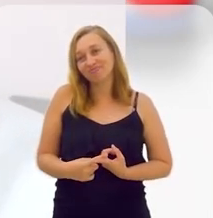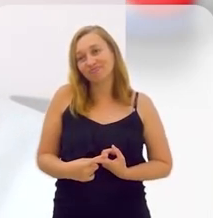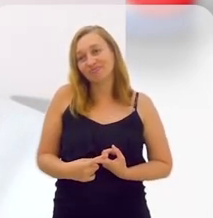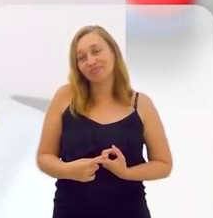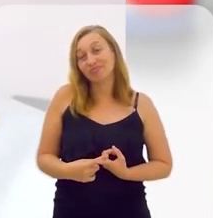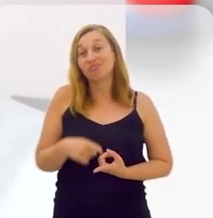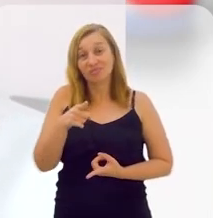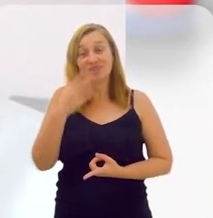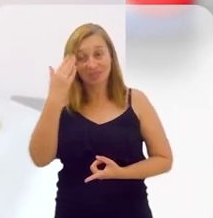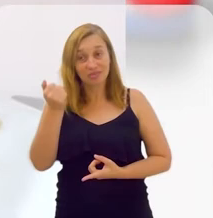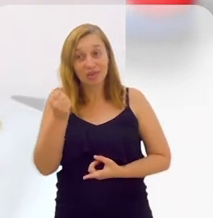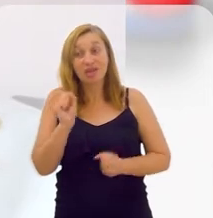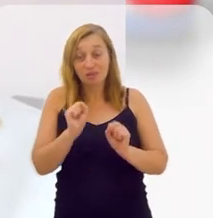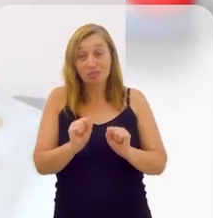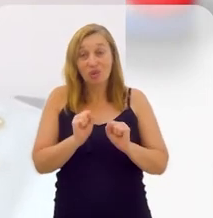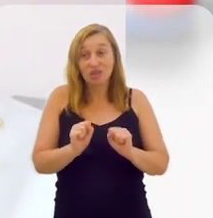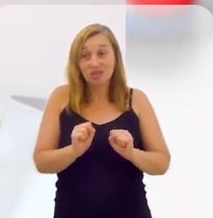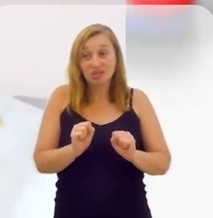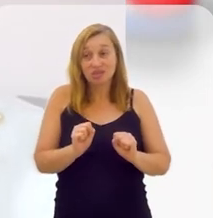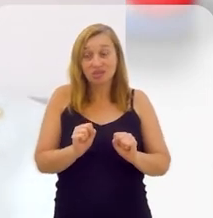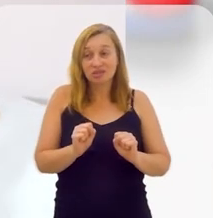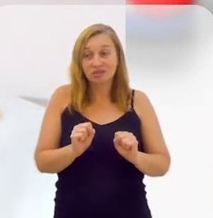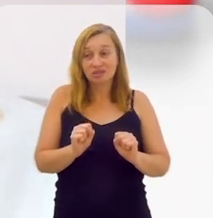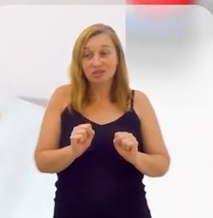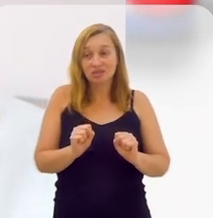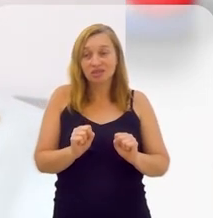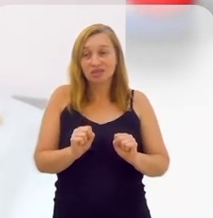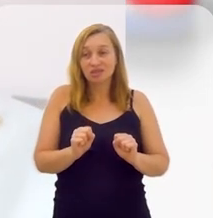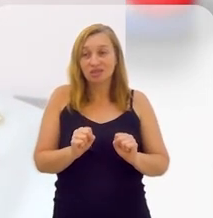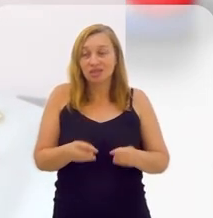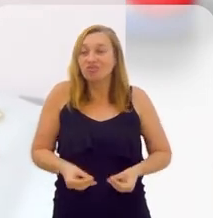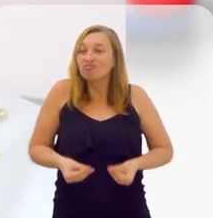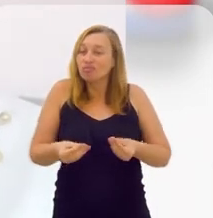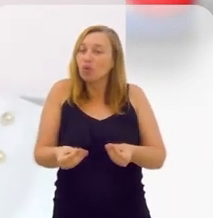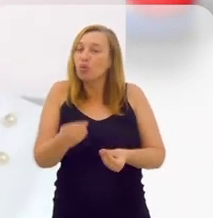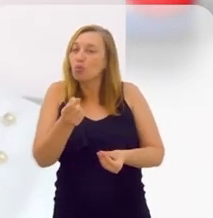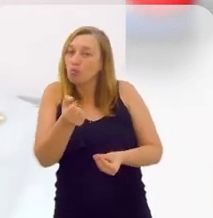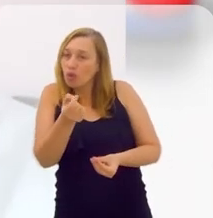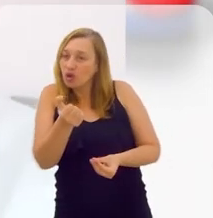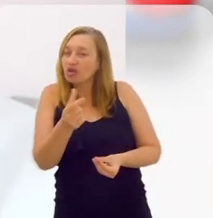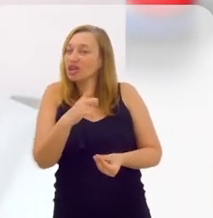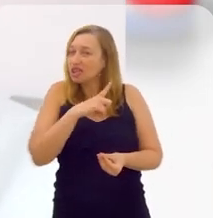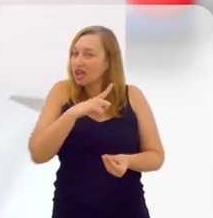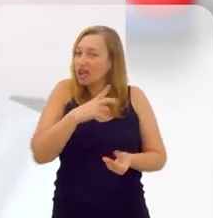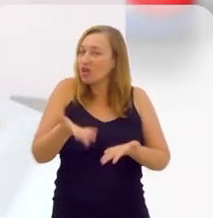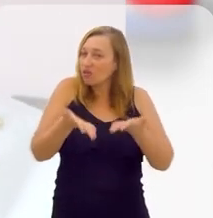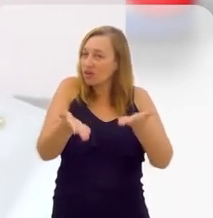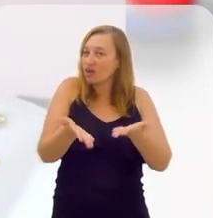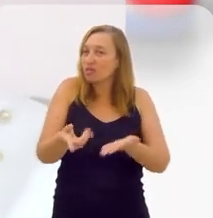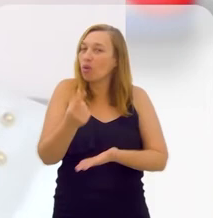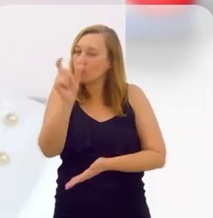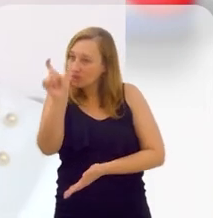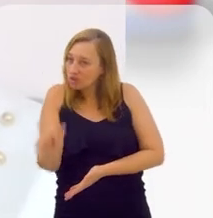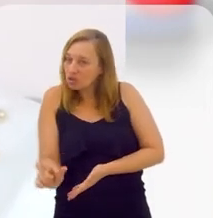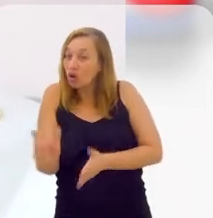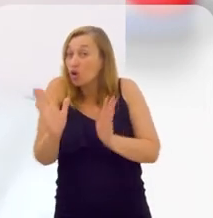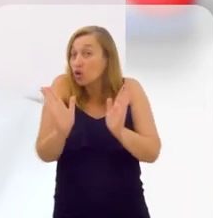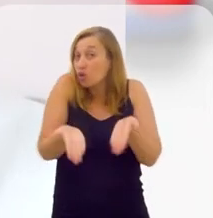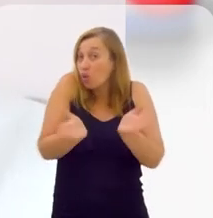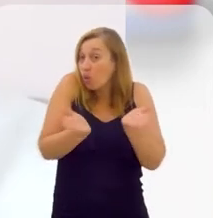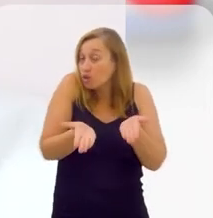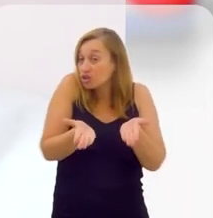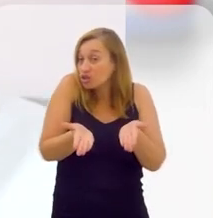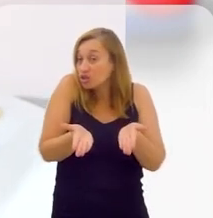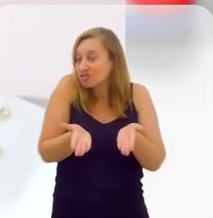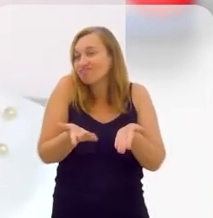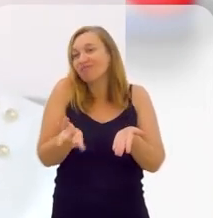porque você saber que você pode estar levando um pouquinho do que a gente tem aqui, do que a gente oferece, para uma pessoa que